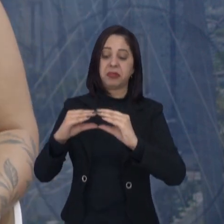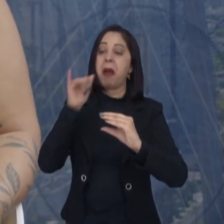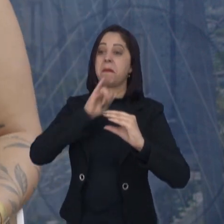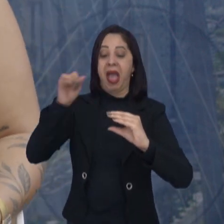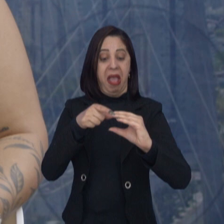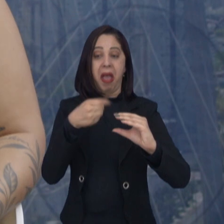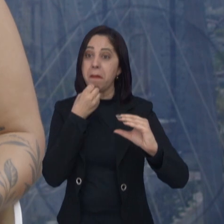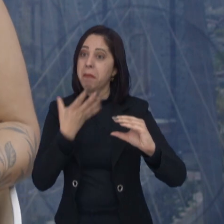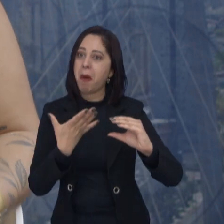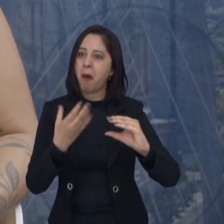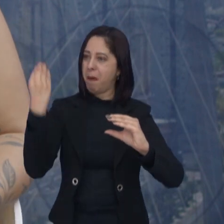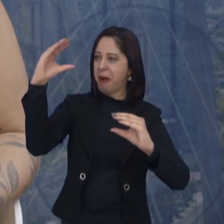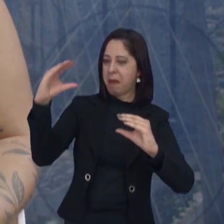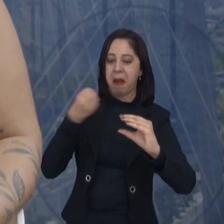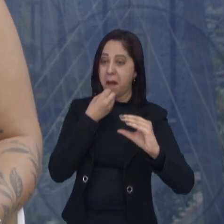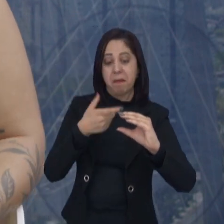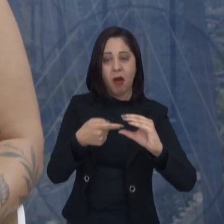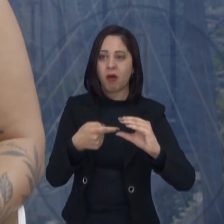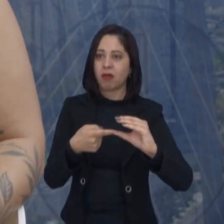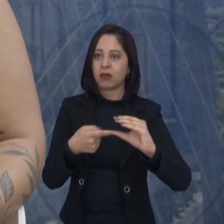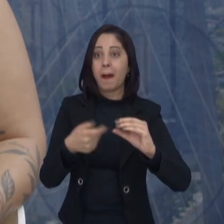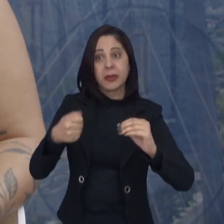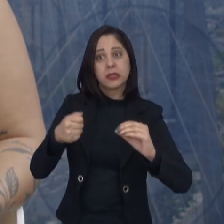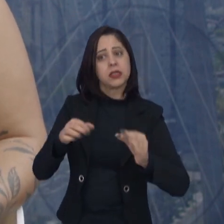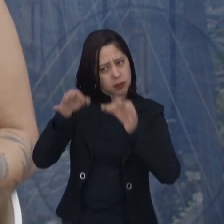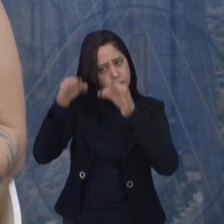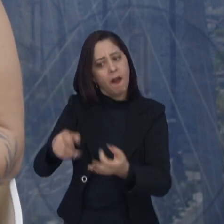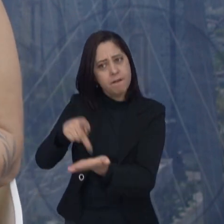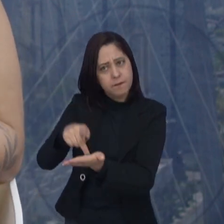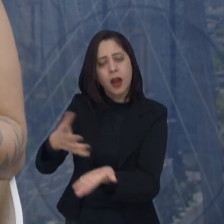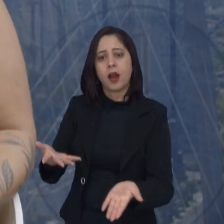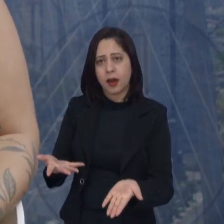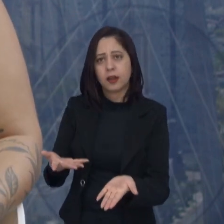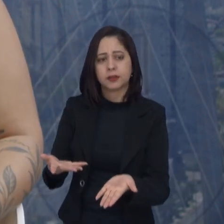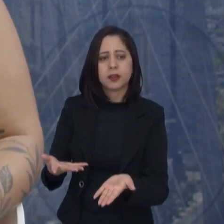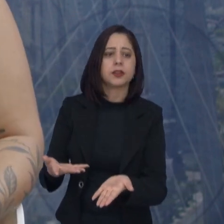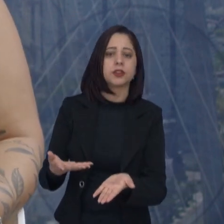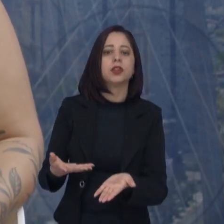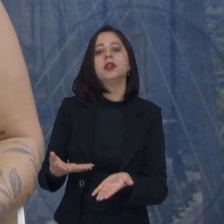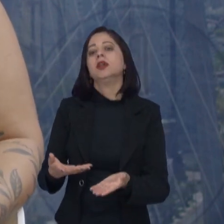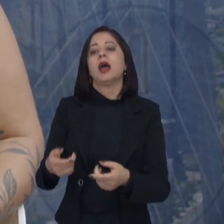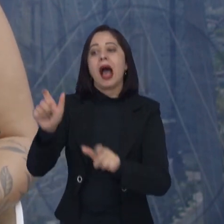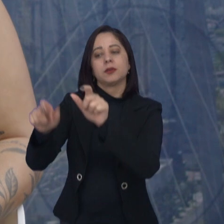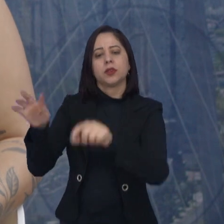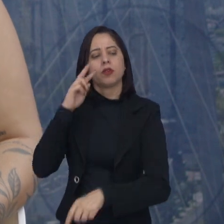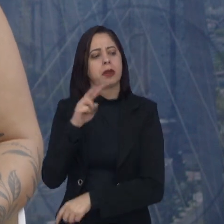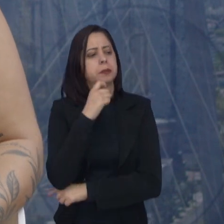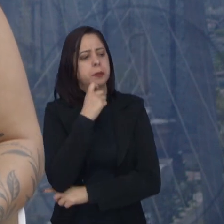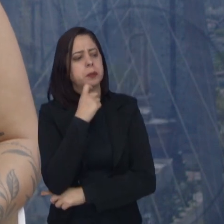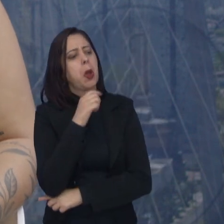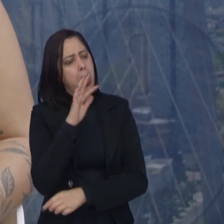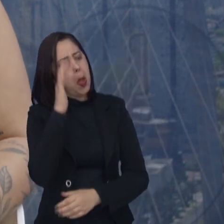um produto, né, para uma classe A, uma classe B. Então, realmente ter esse diferencial da pessoa olhar e falar, cara, eu confio no